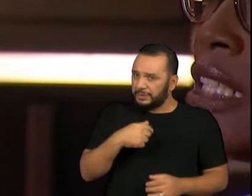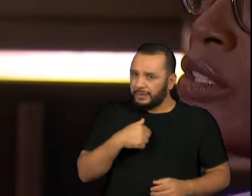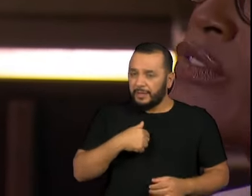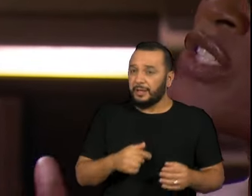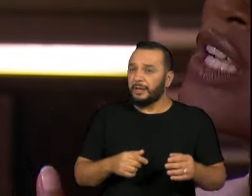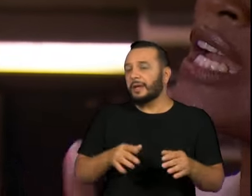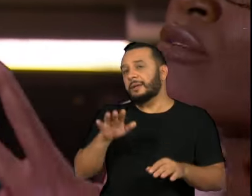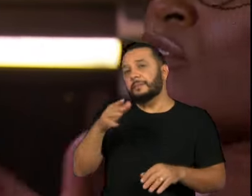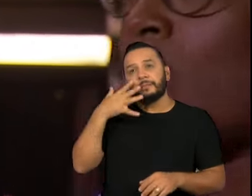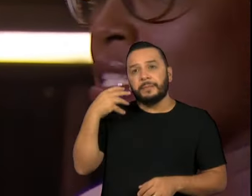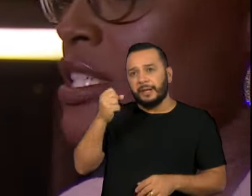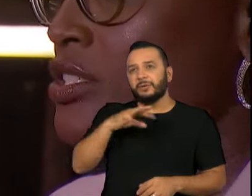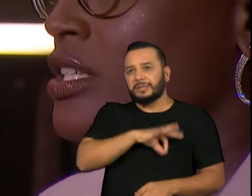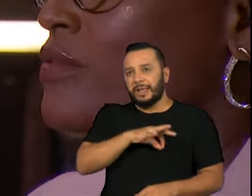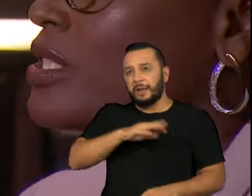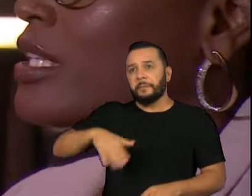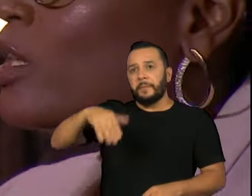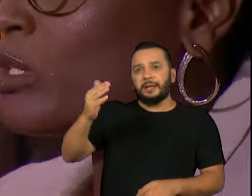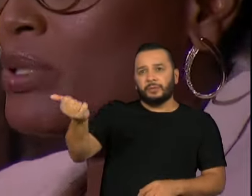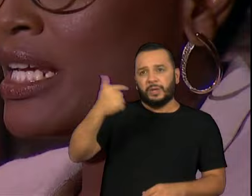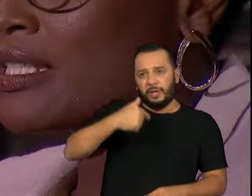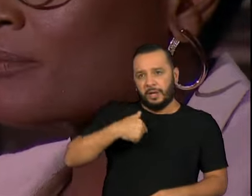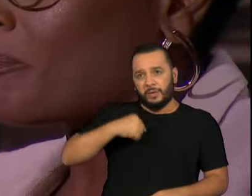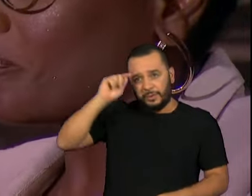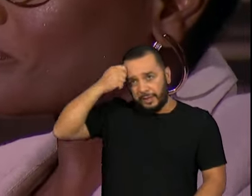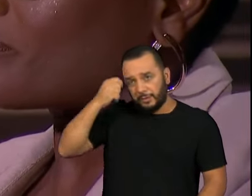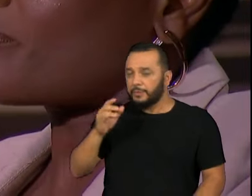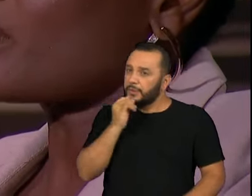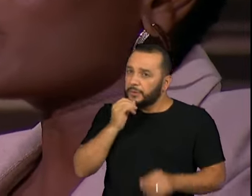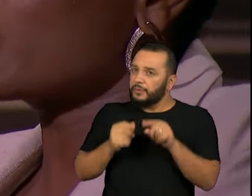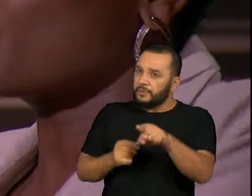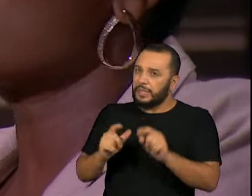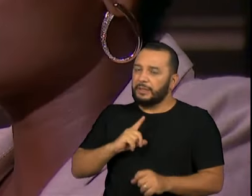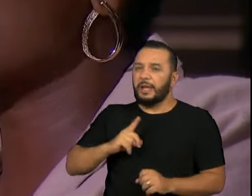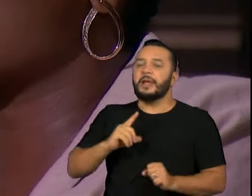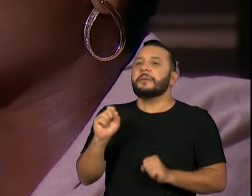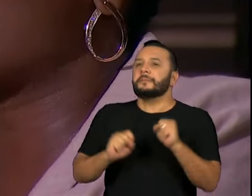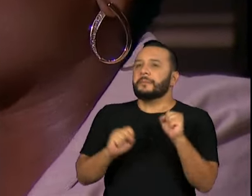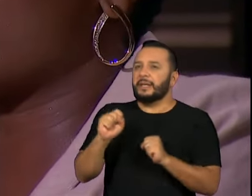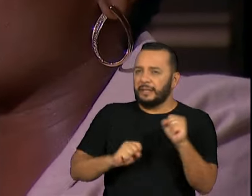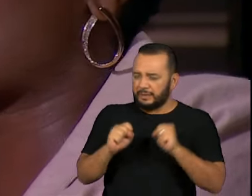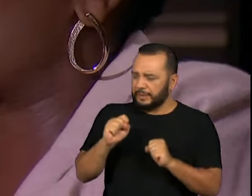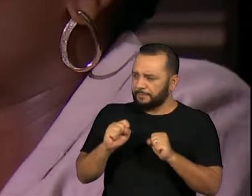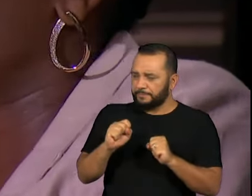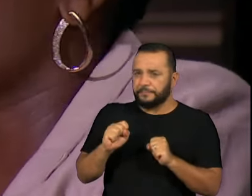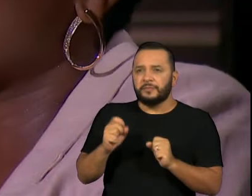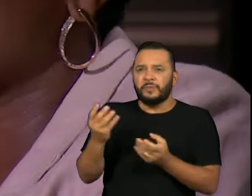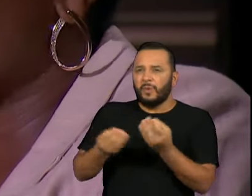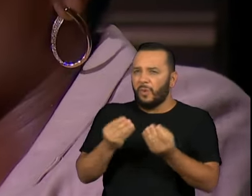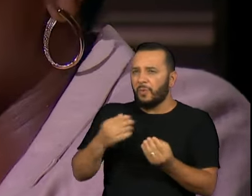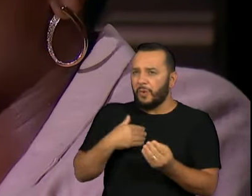então em vez de falar eu não sou racista se você tem uma empresa que que eu posso fazer aqui para gerar para criar um programa de